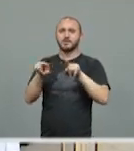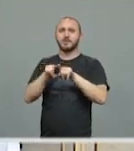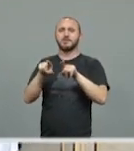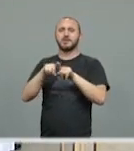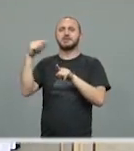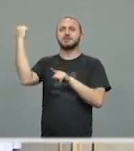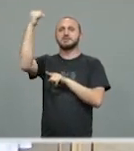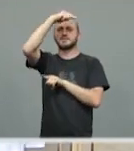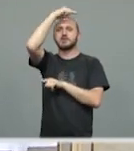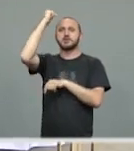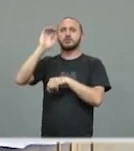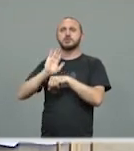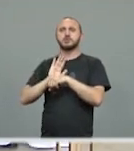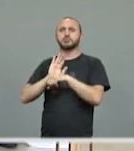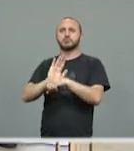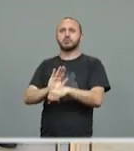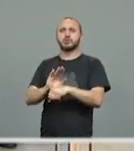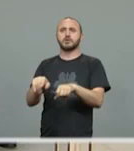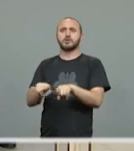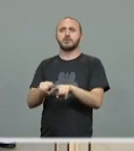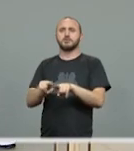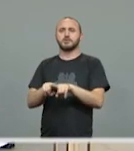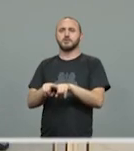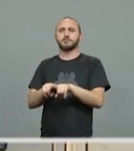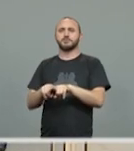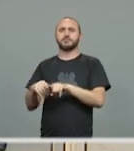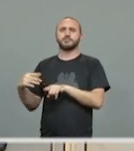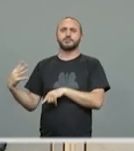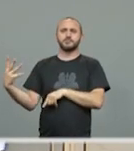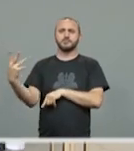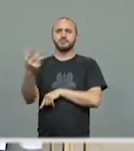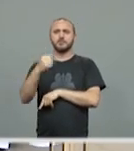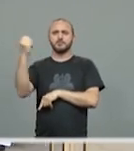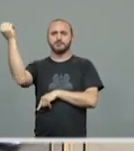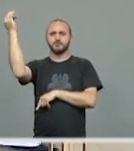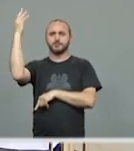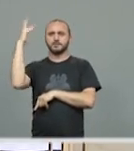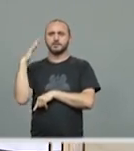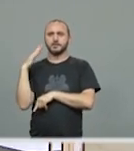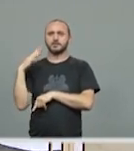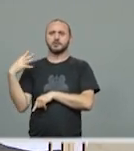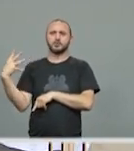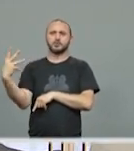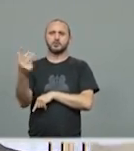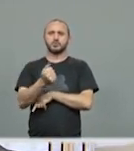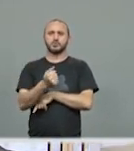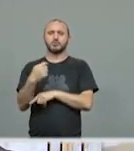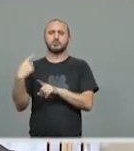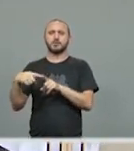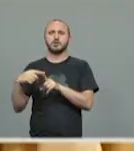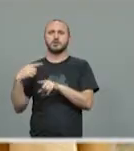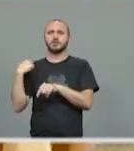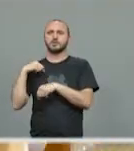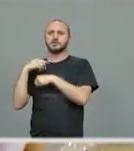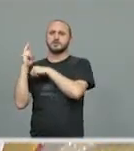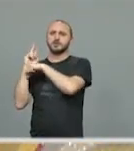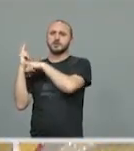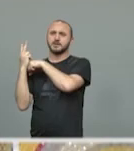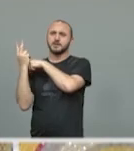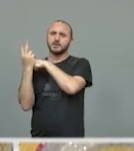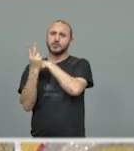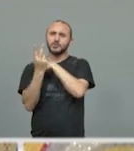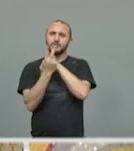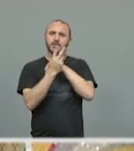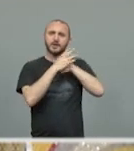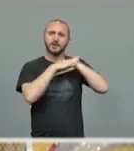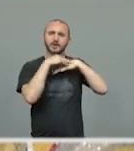santos intercessores, com todas as graças e bênçãos para nos cercar de carinho